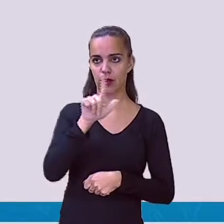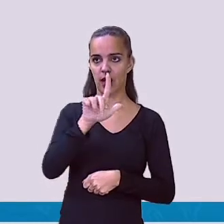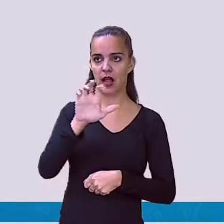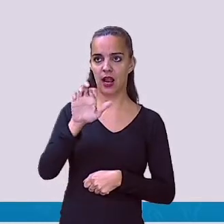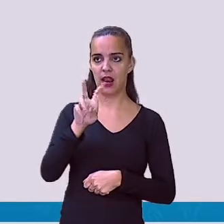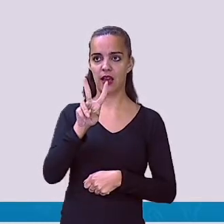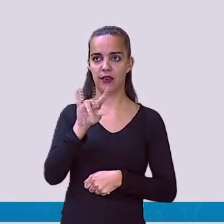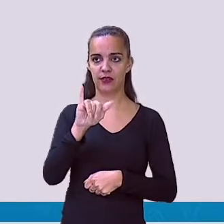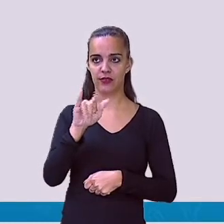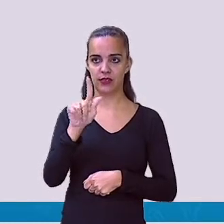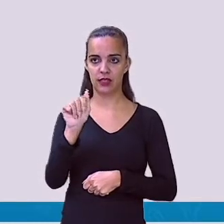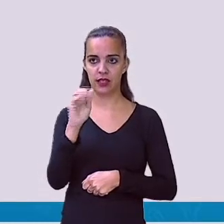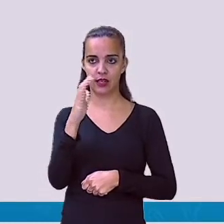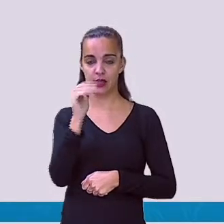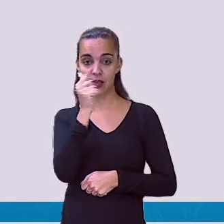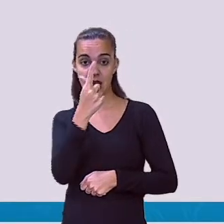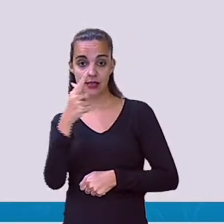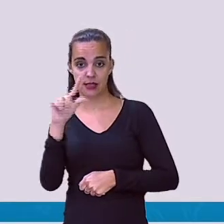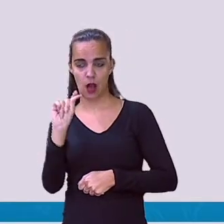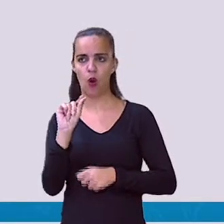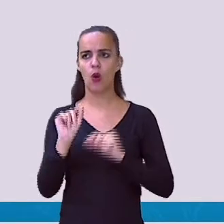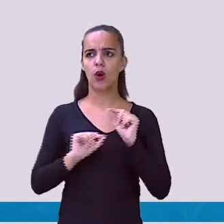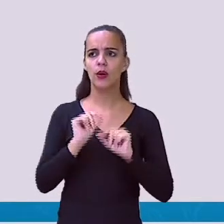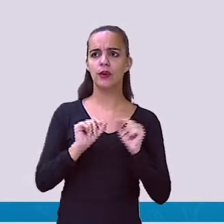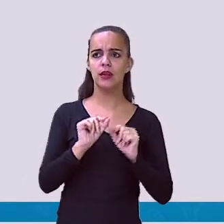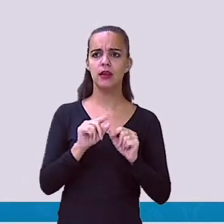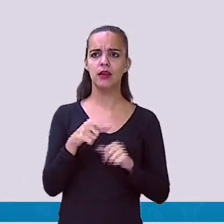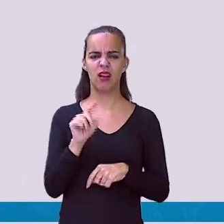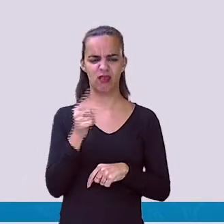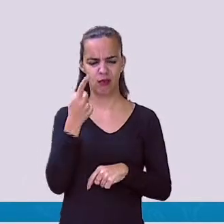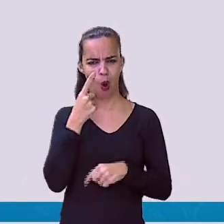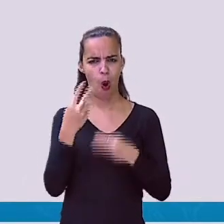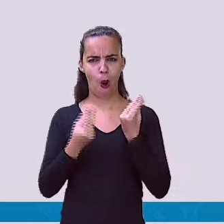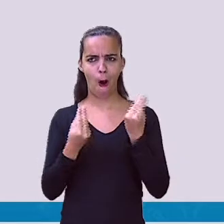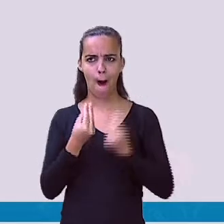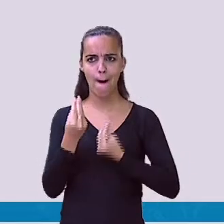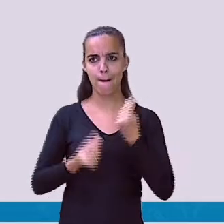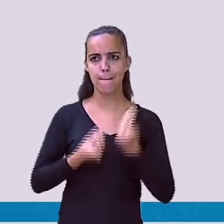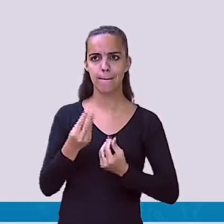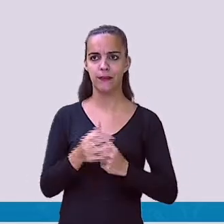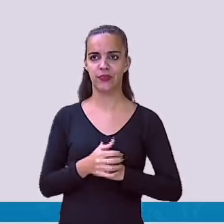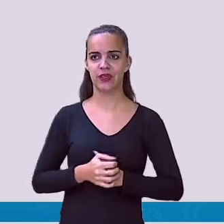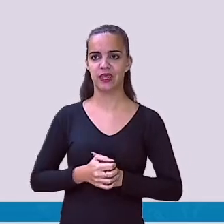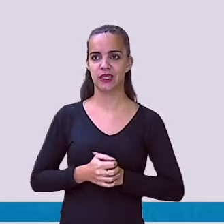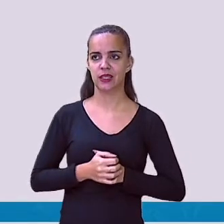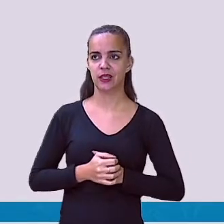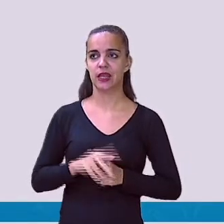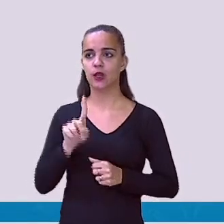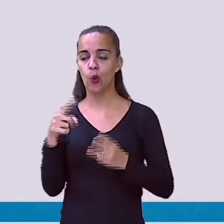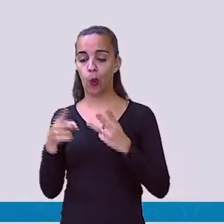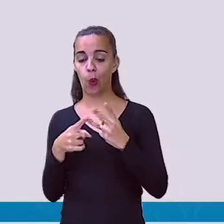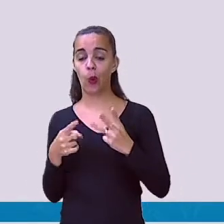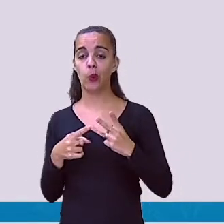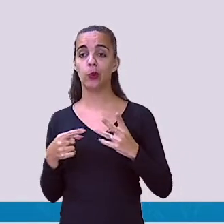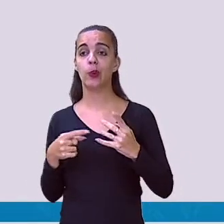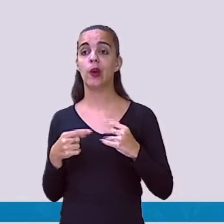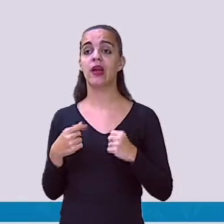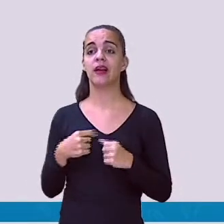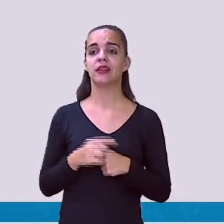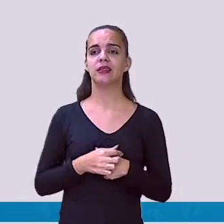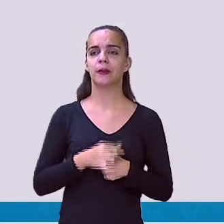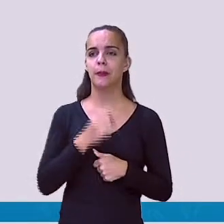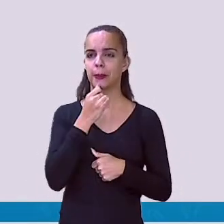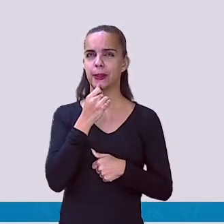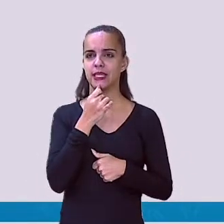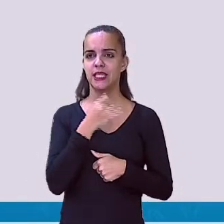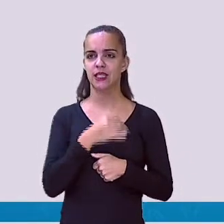levigação e a ventilação, elas têm um funcionamento semelhante.